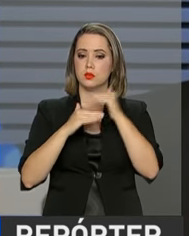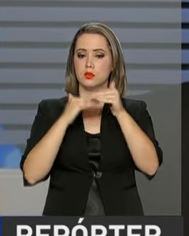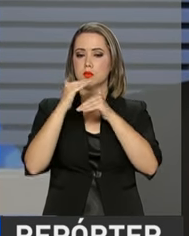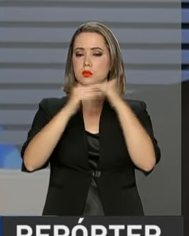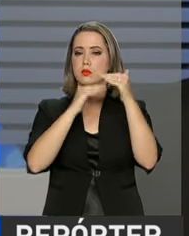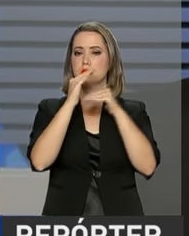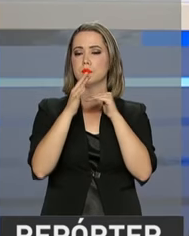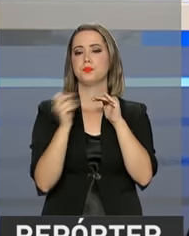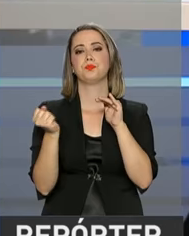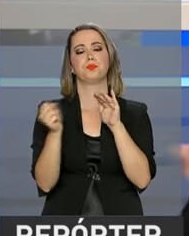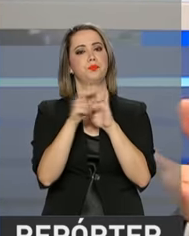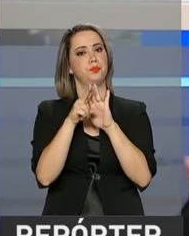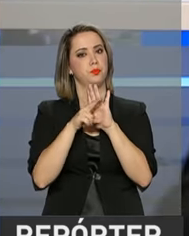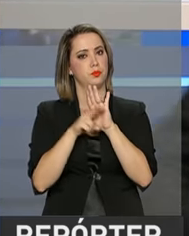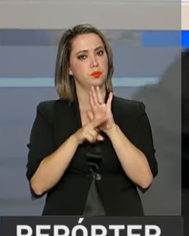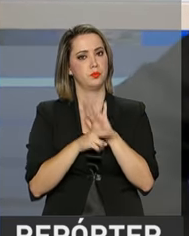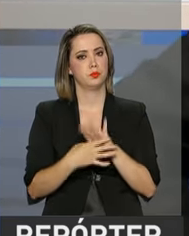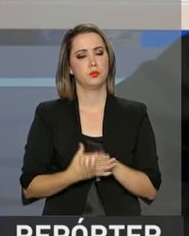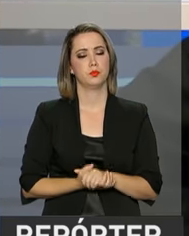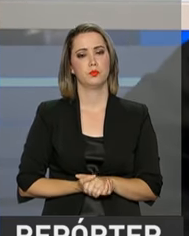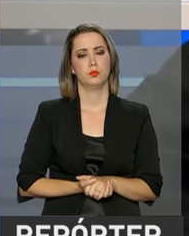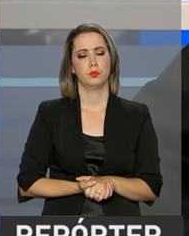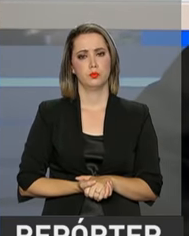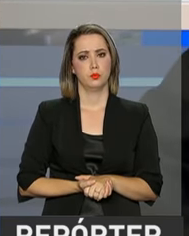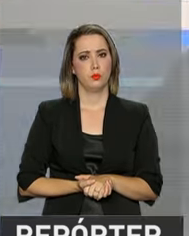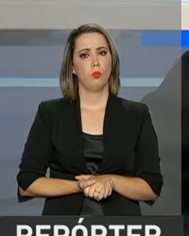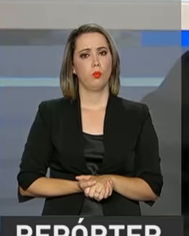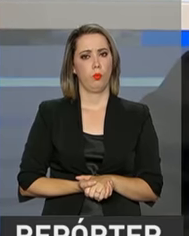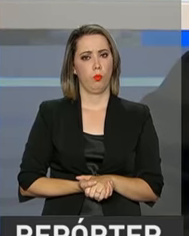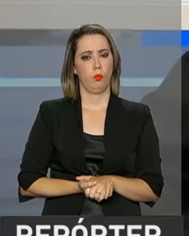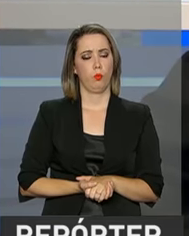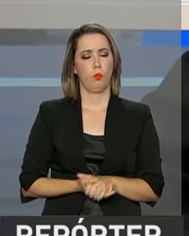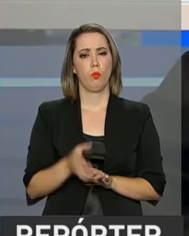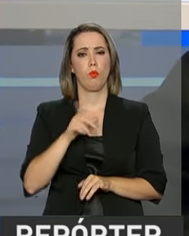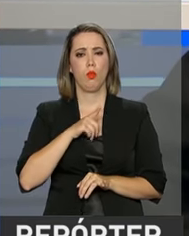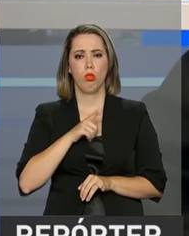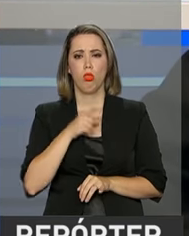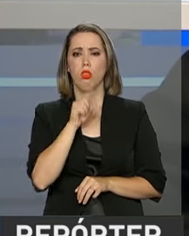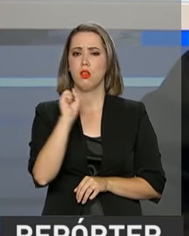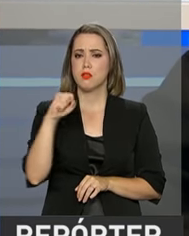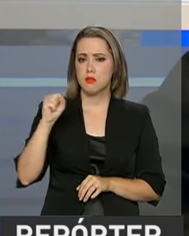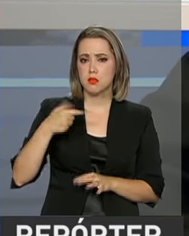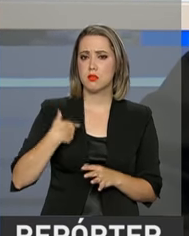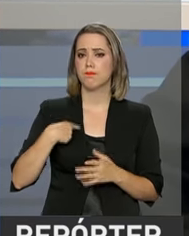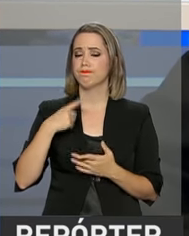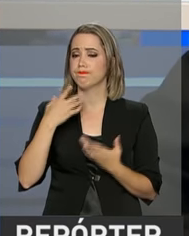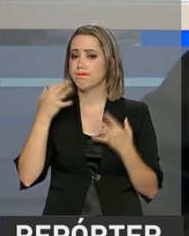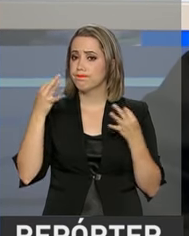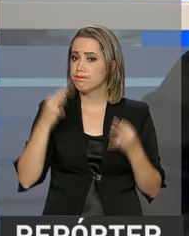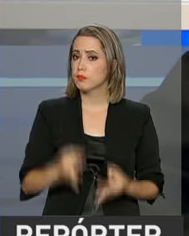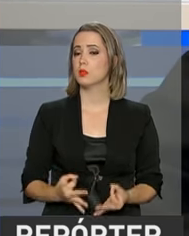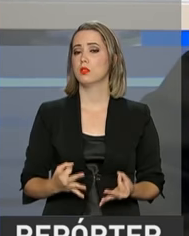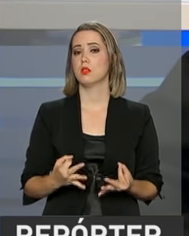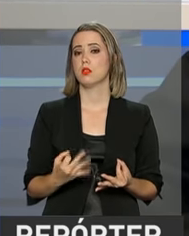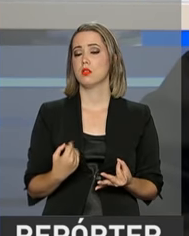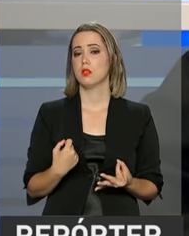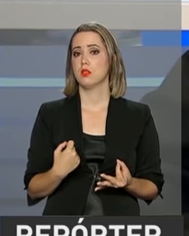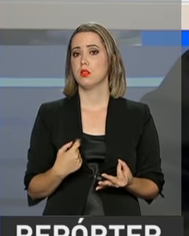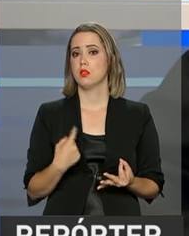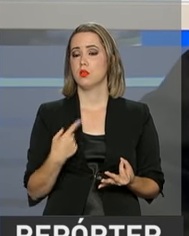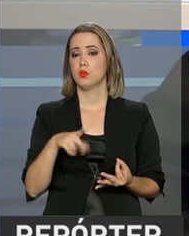sejam implementadas para ver se existe uma aposta que